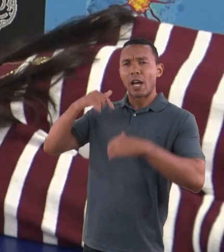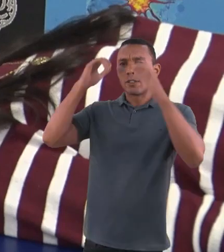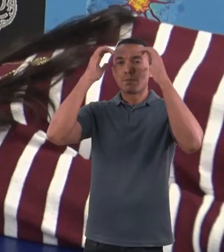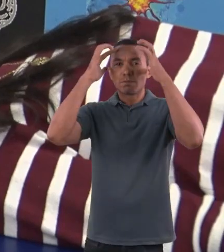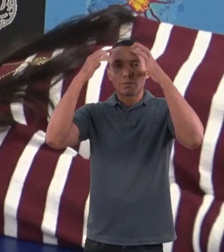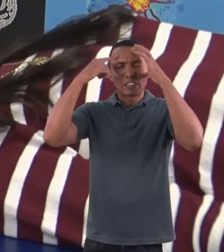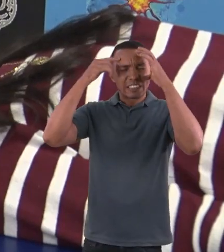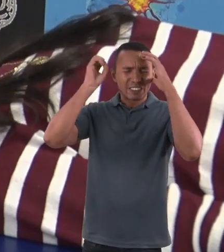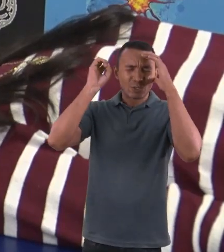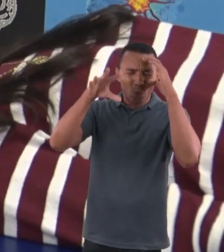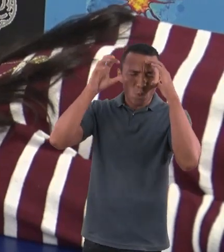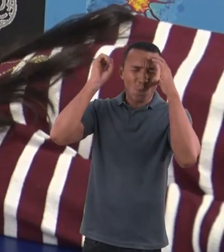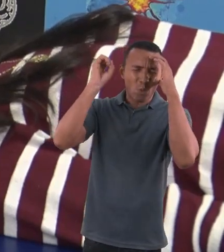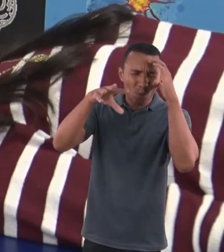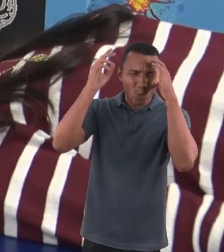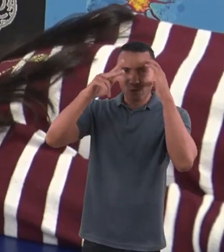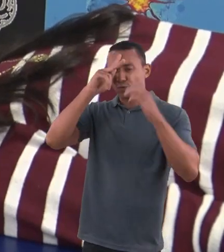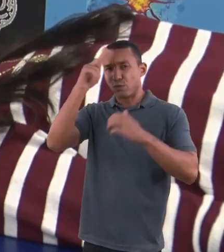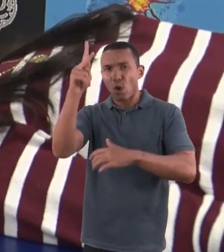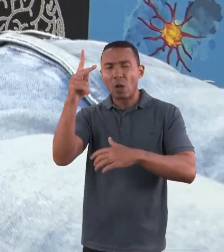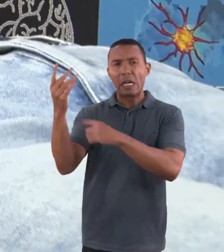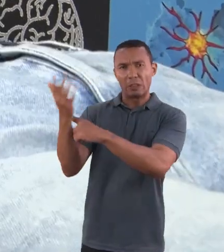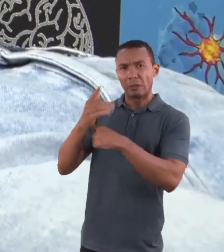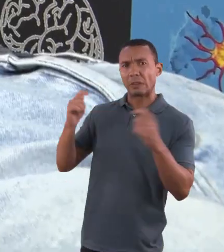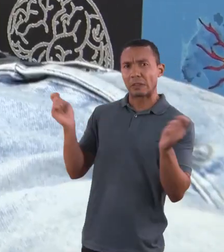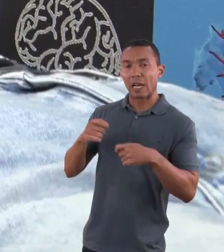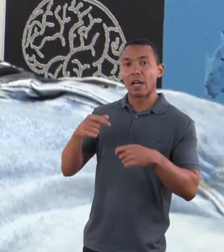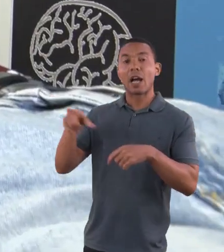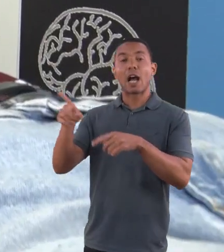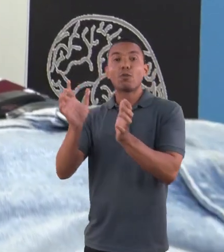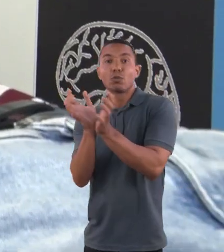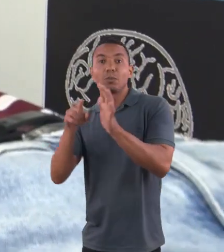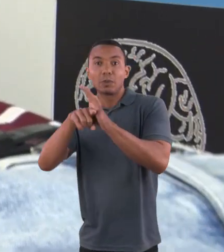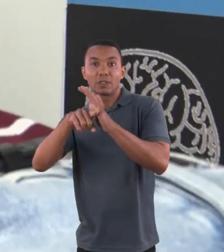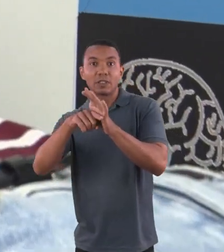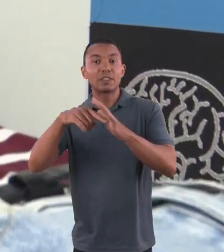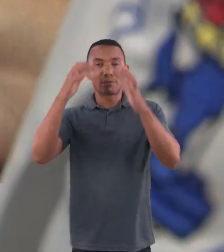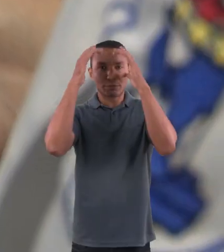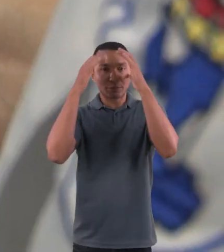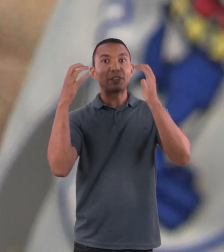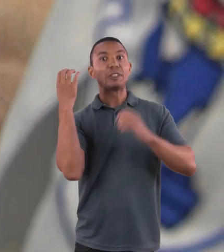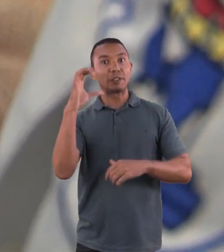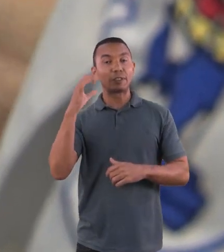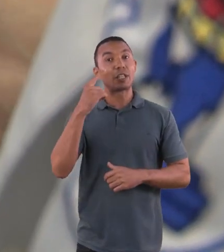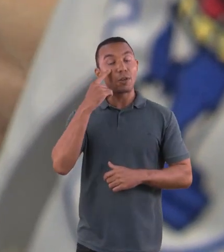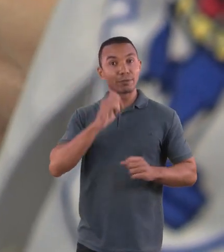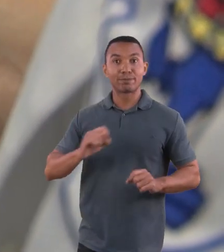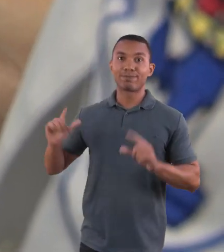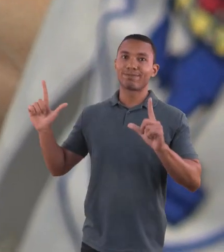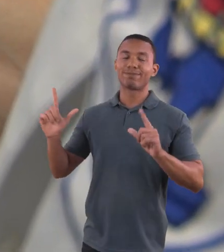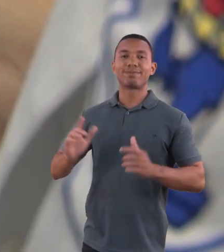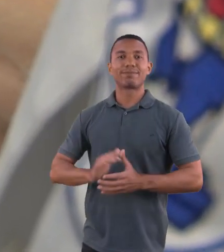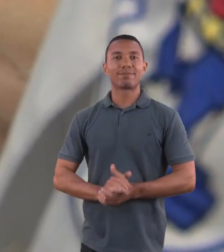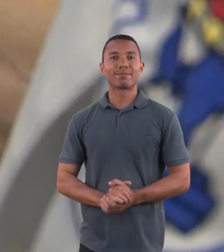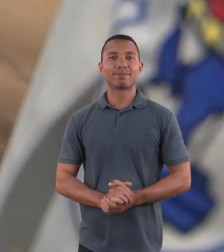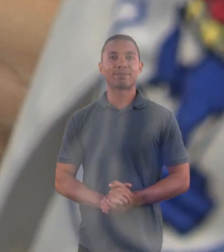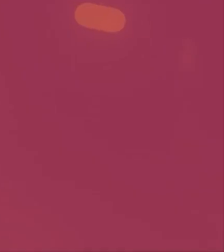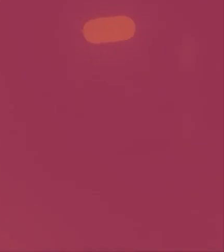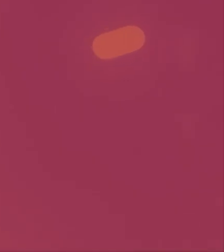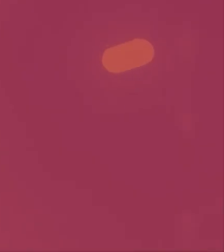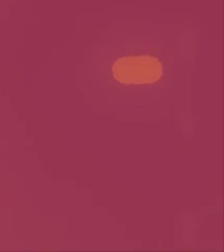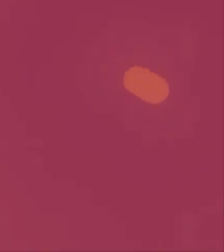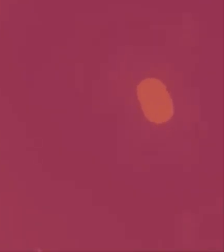fisioterapia pode ajudar no controle da enxaqueca? É o que avalia o Laboratório de Pesquisa em Neurociências. Confira